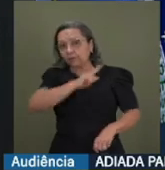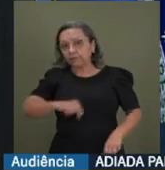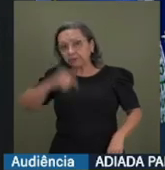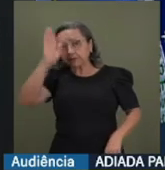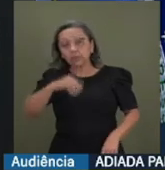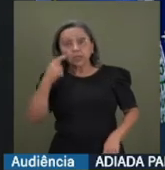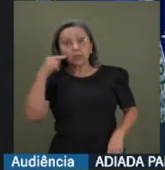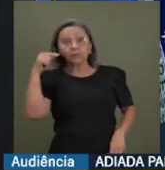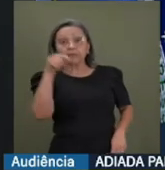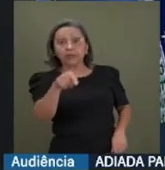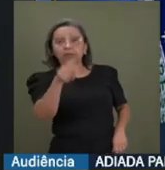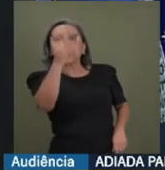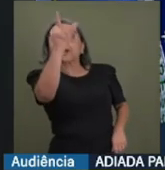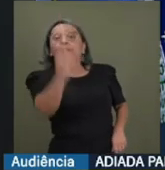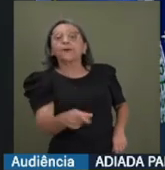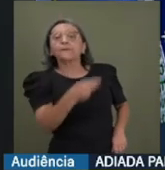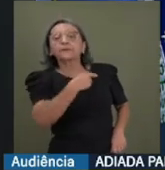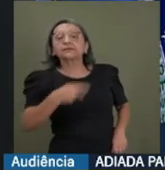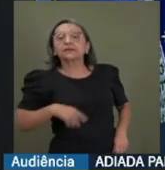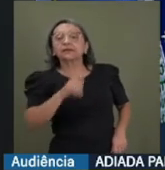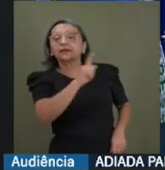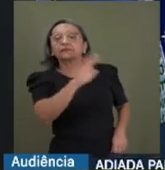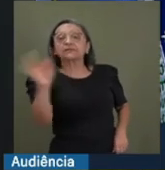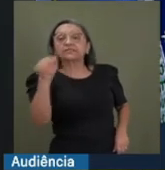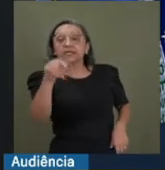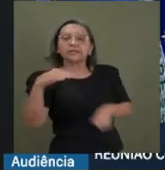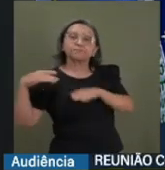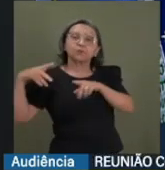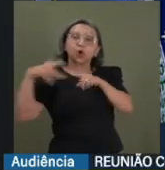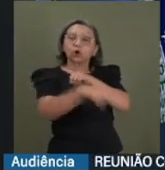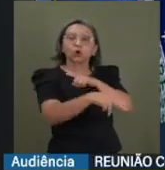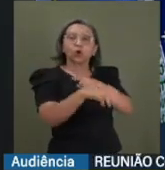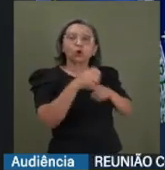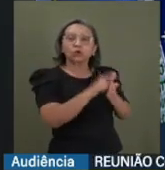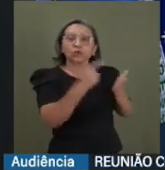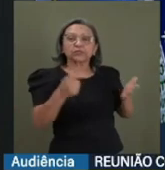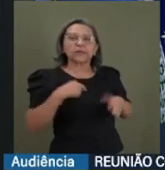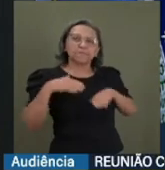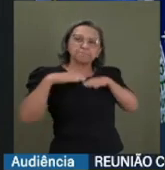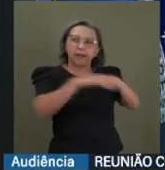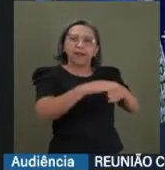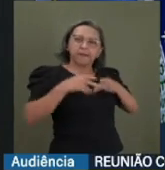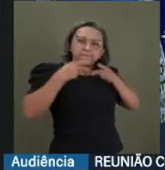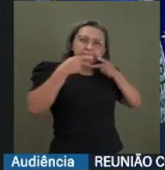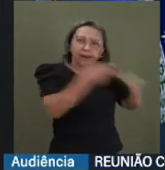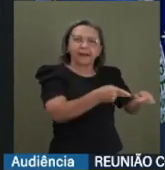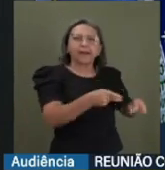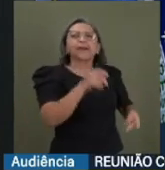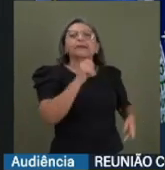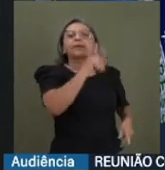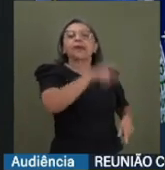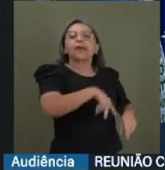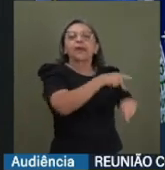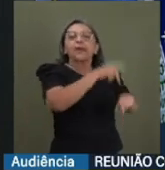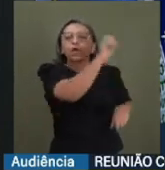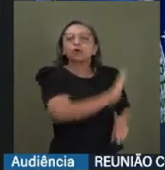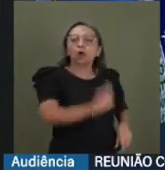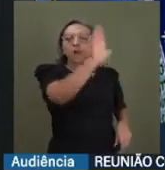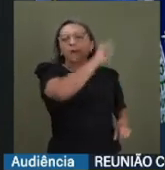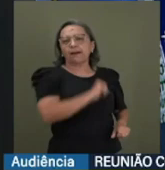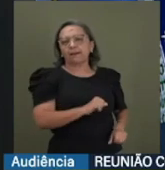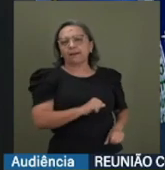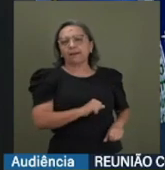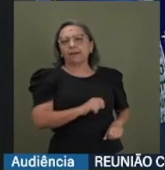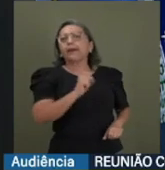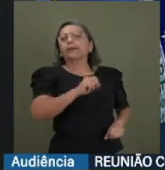presidente da Guiana. Ele interrompeu e ele sim deu um sermão. Quem é a Europa que